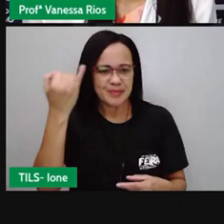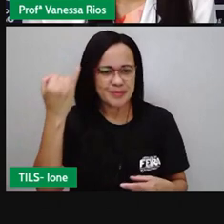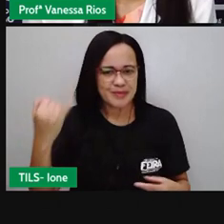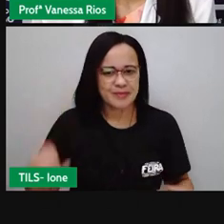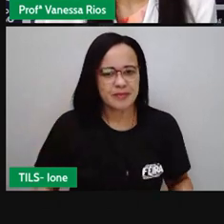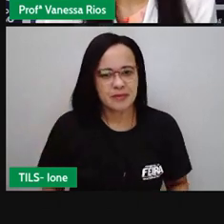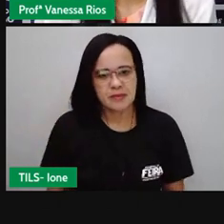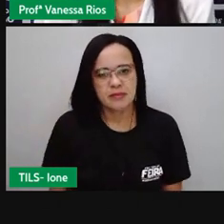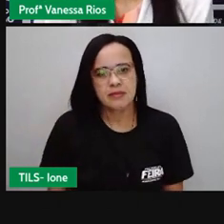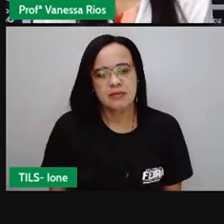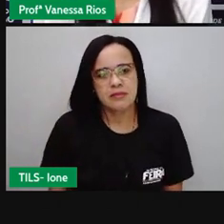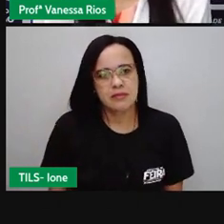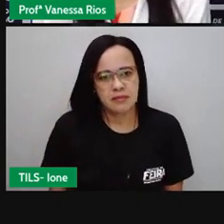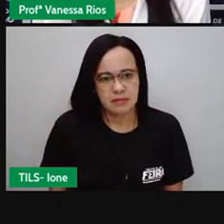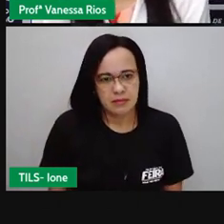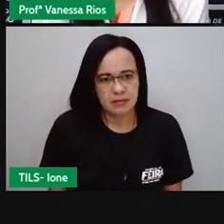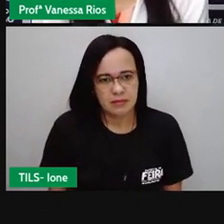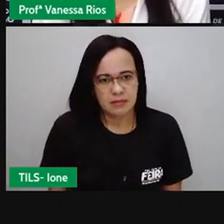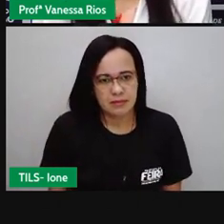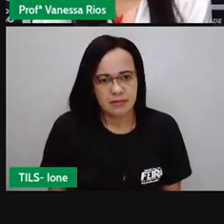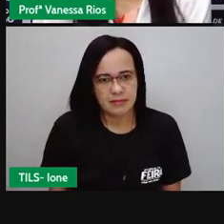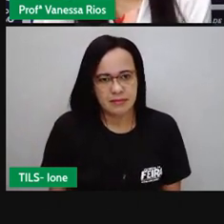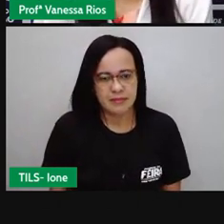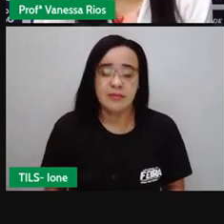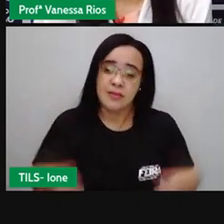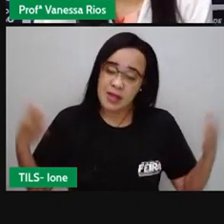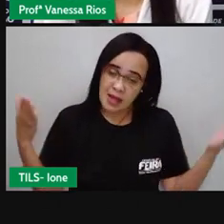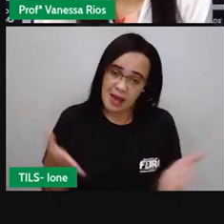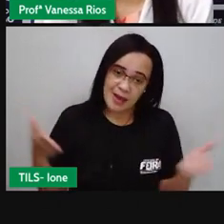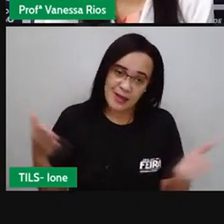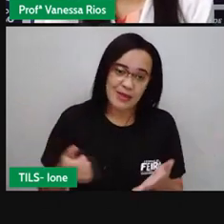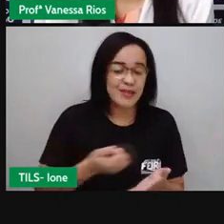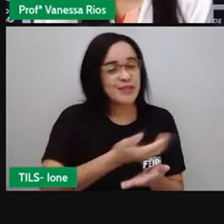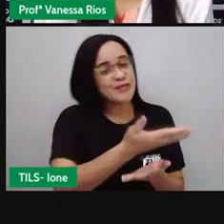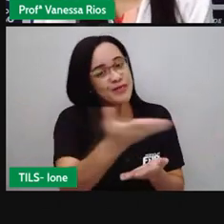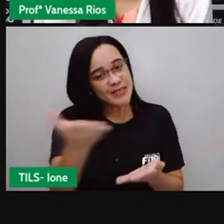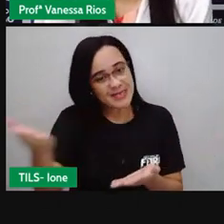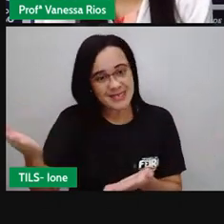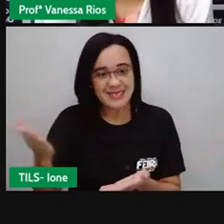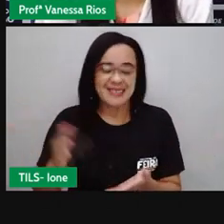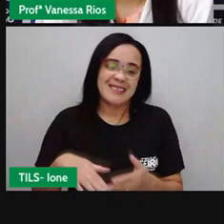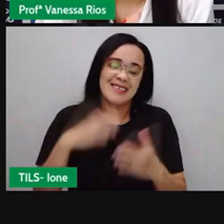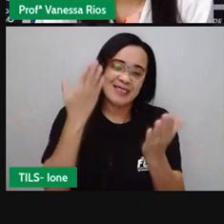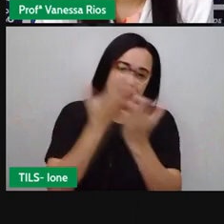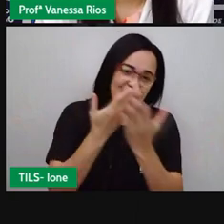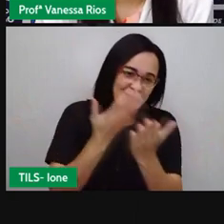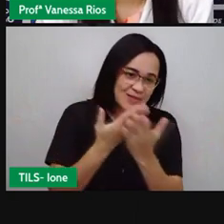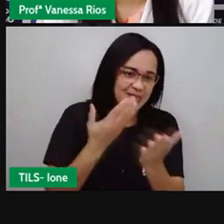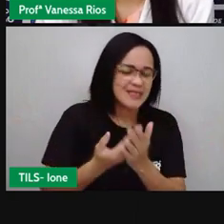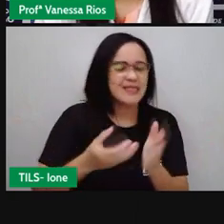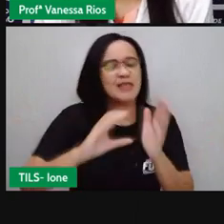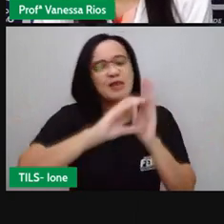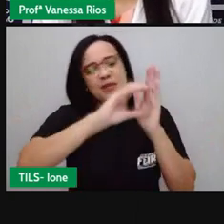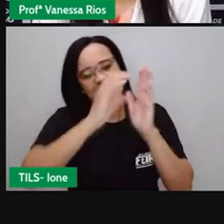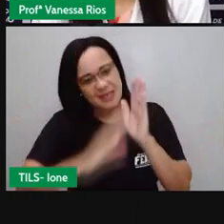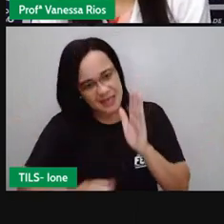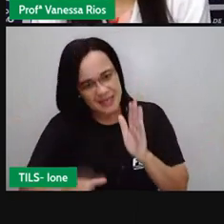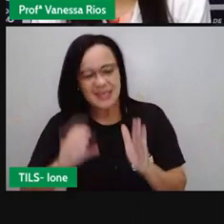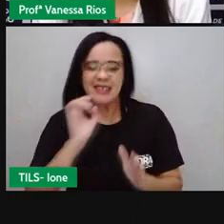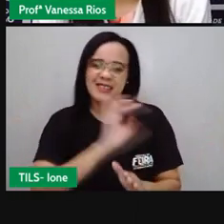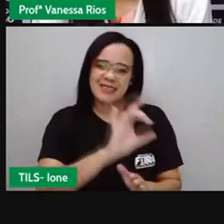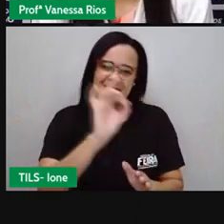e aí agora com você estudamos aí todas as características da crônica como ela se